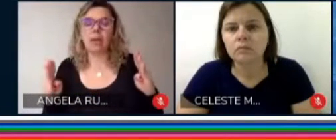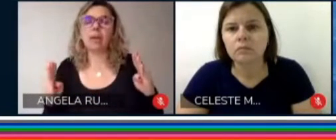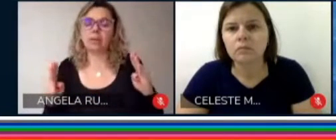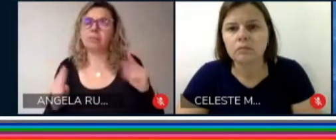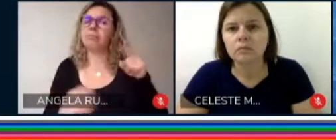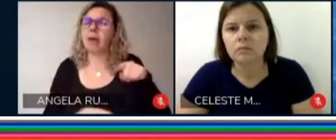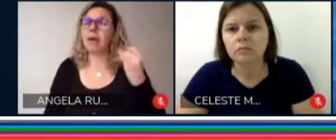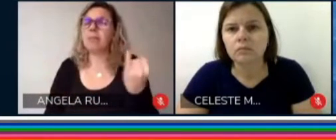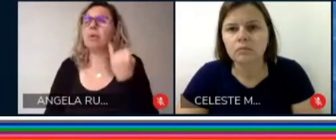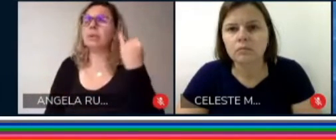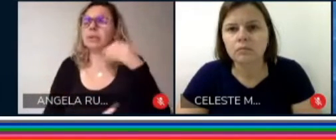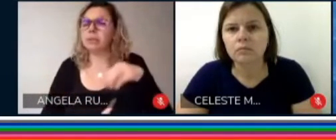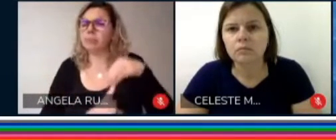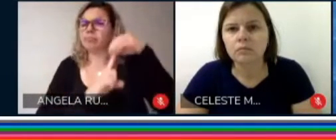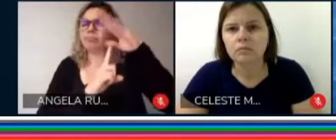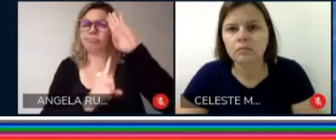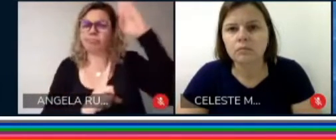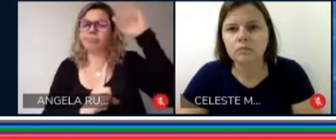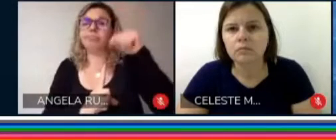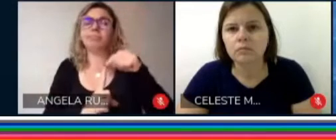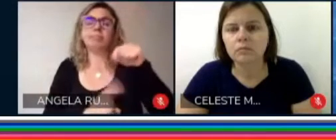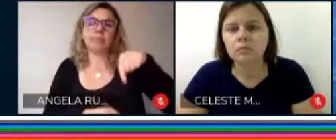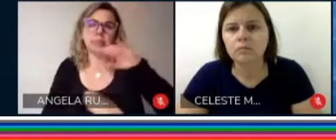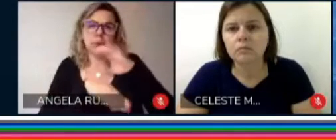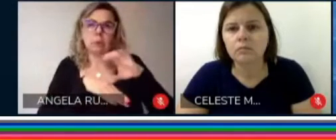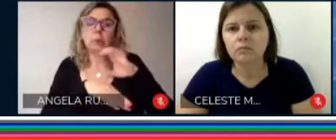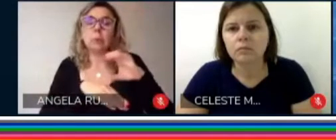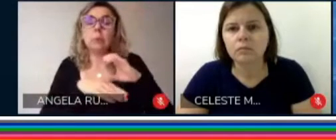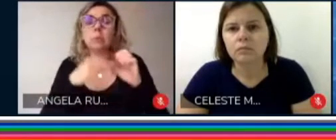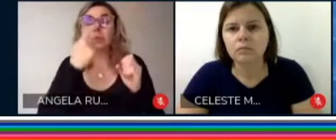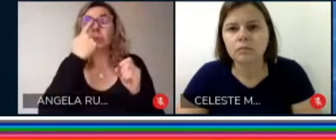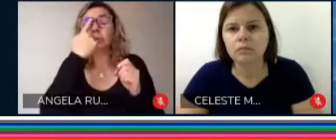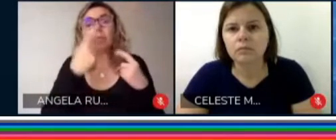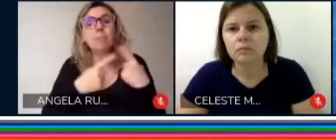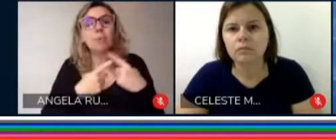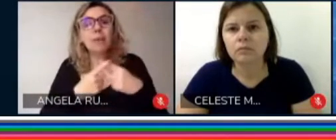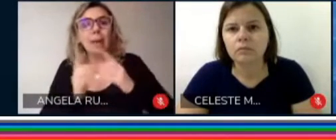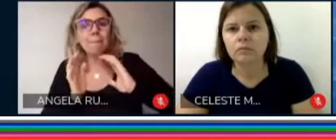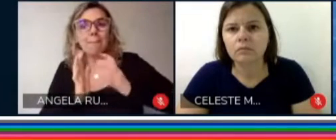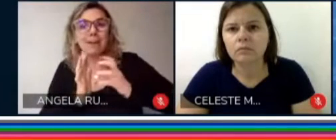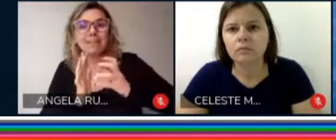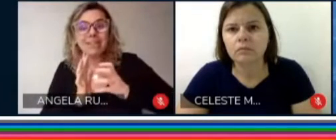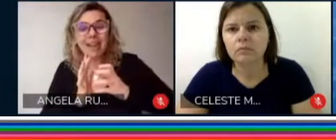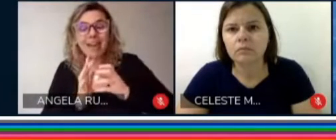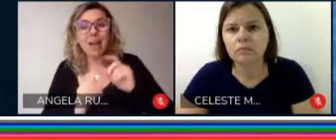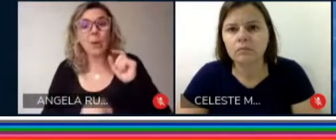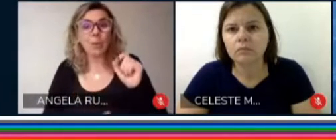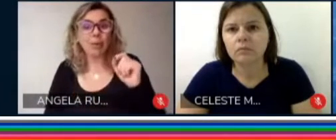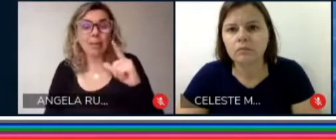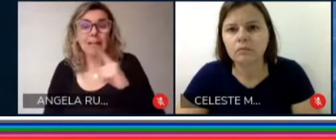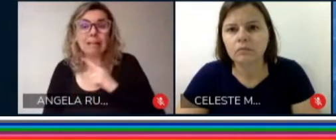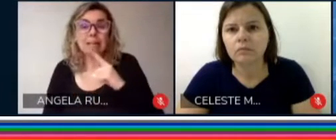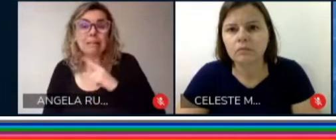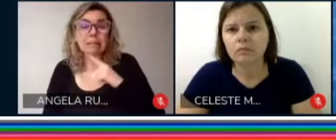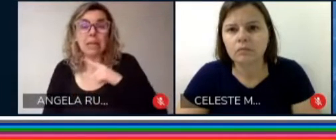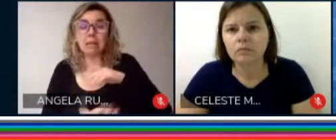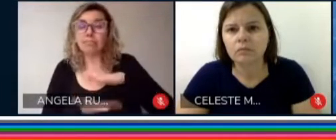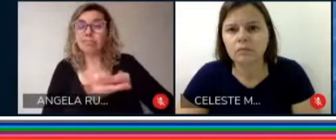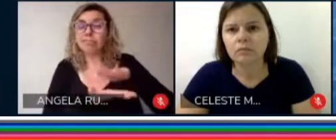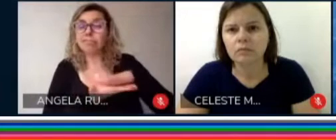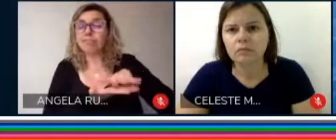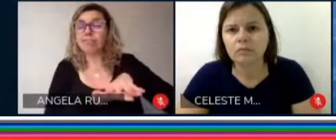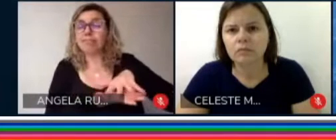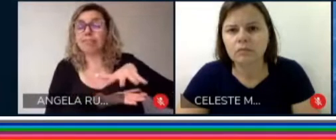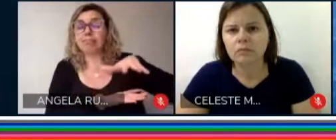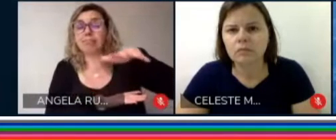bem significativo para ela aqui neste curso, porque ela é uma base de dados, além de ter um número imenso